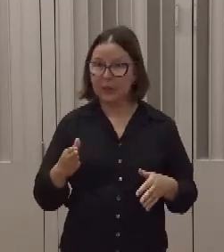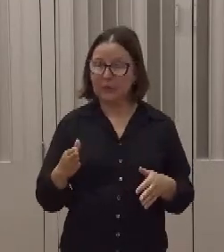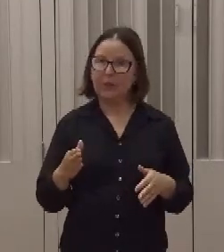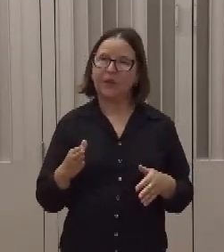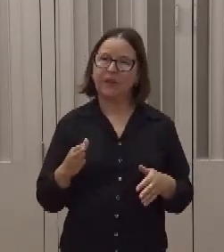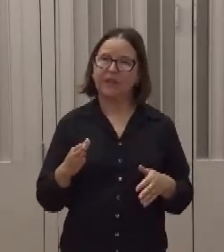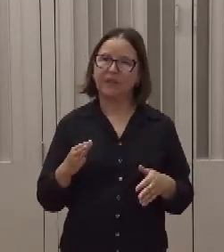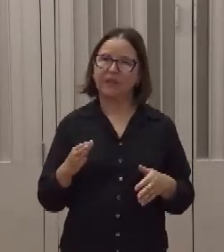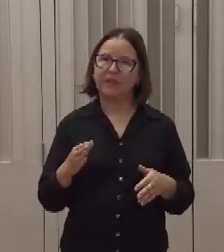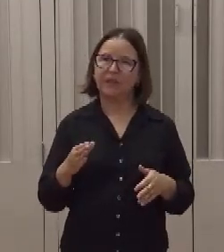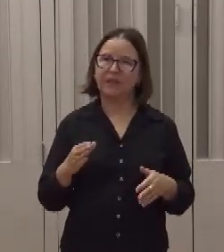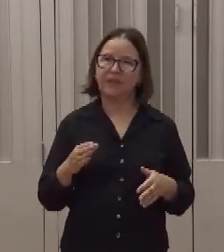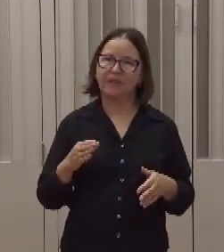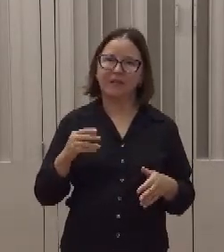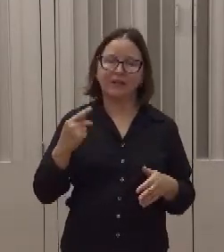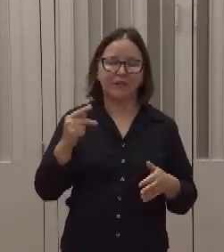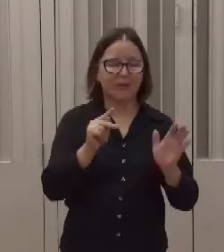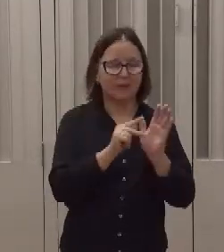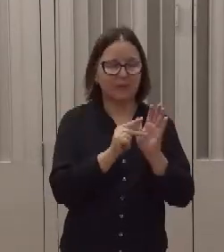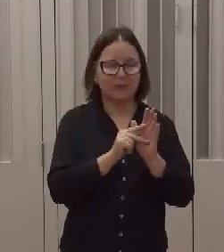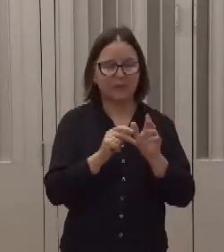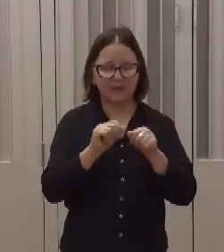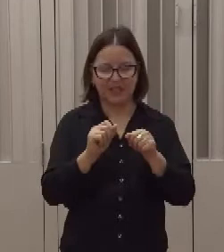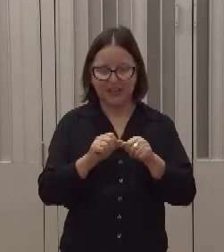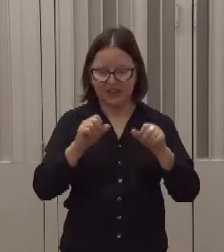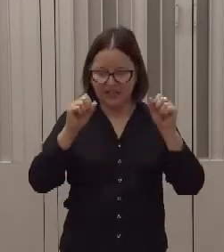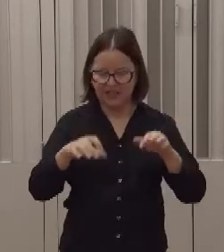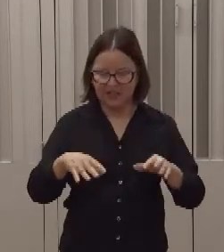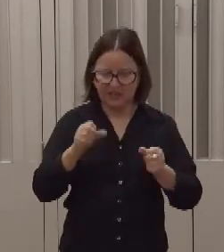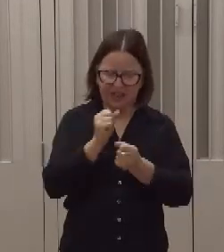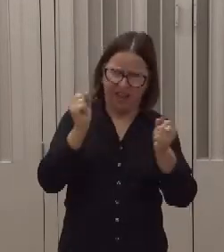resgatá-la. Ela lhe pertence.